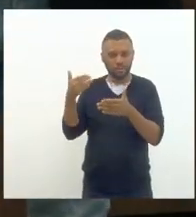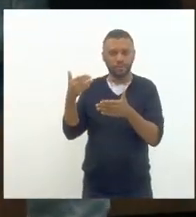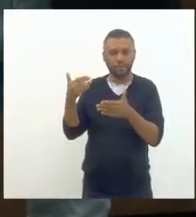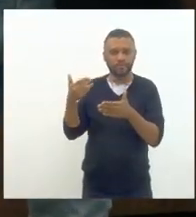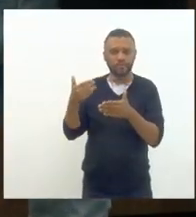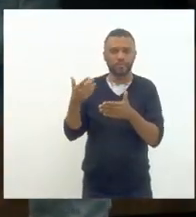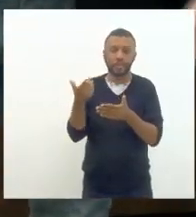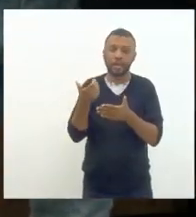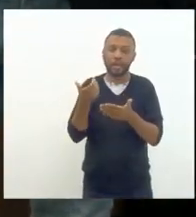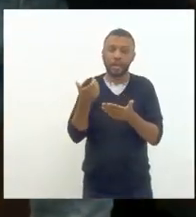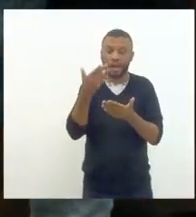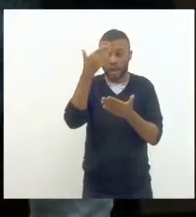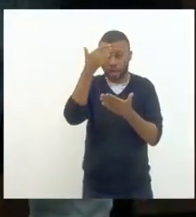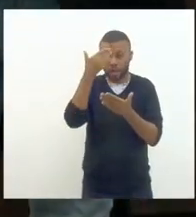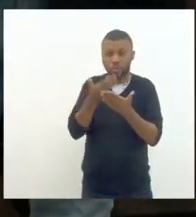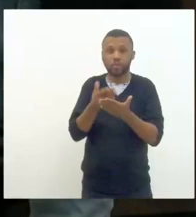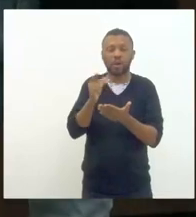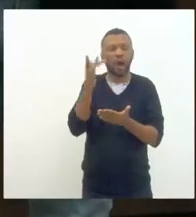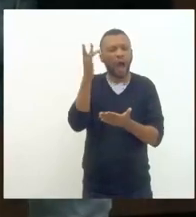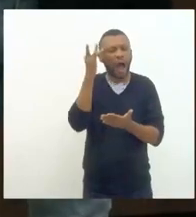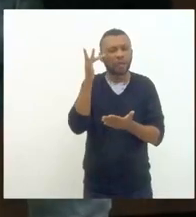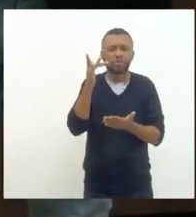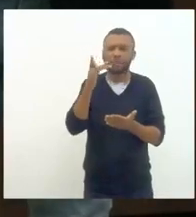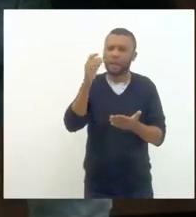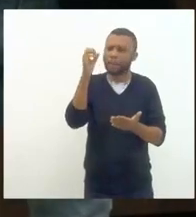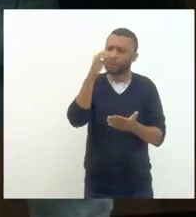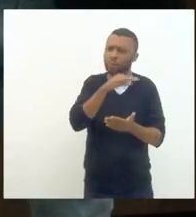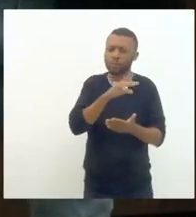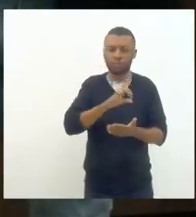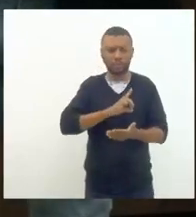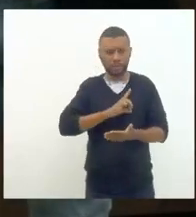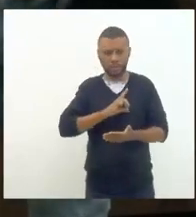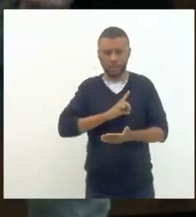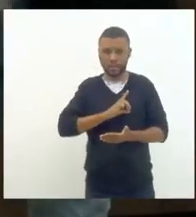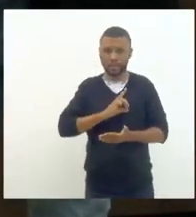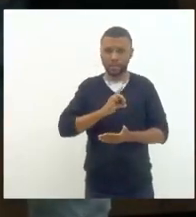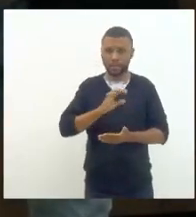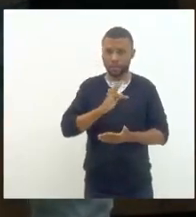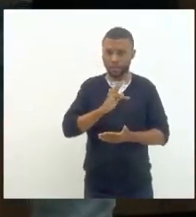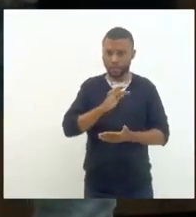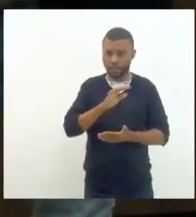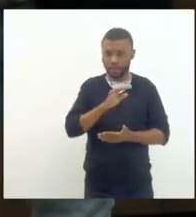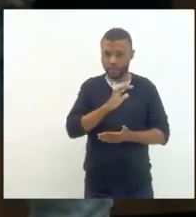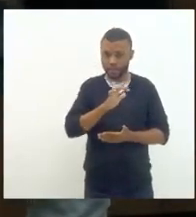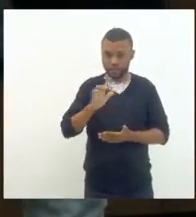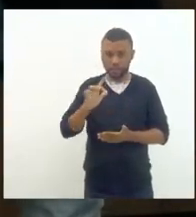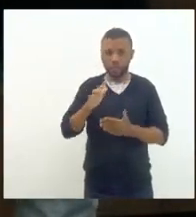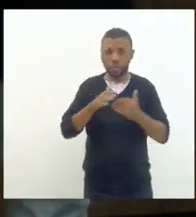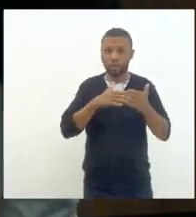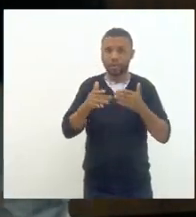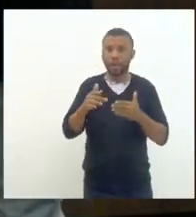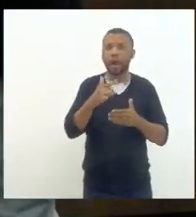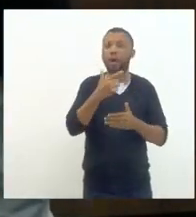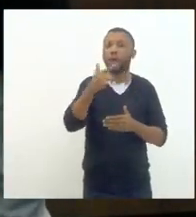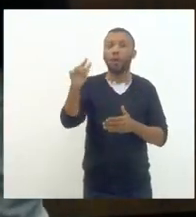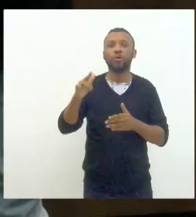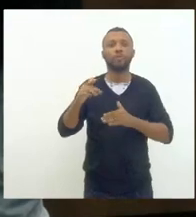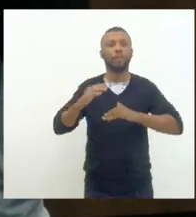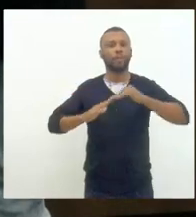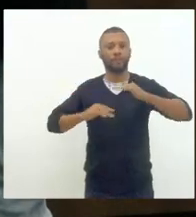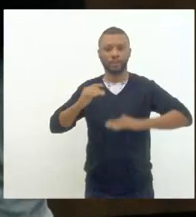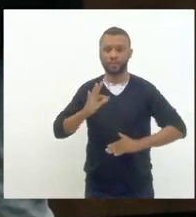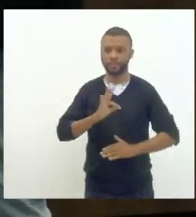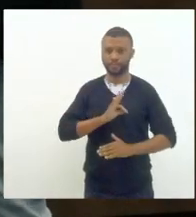que eu acho um absurdo um delegado da Polícia Civil ou qualquer outro delegado, ou qualquer outro que não